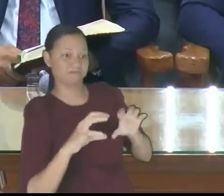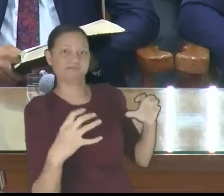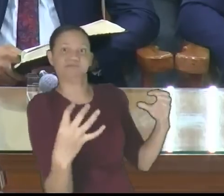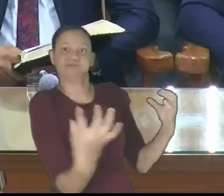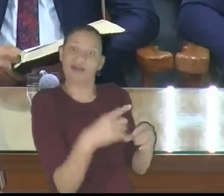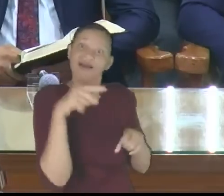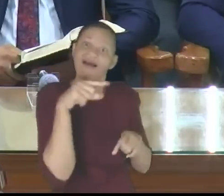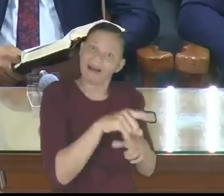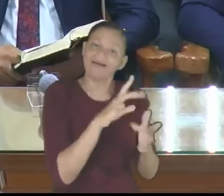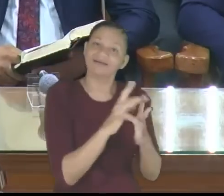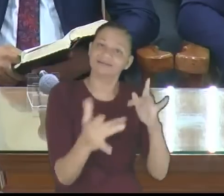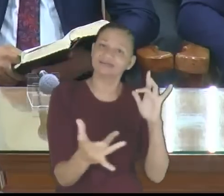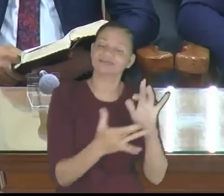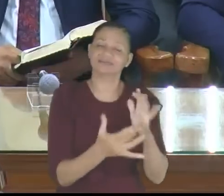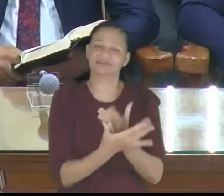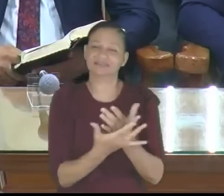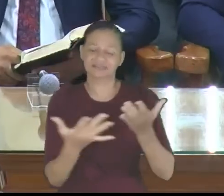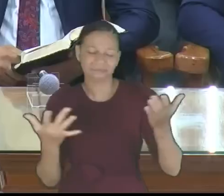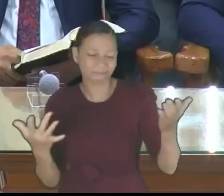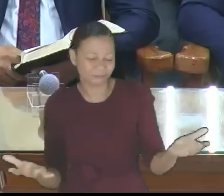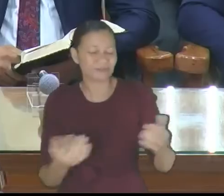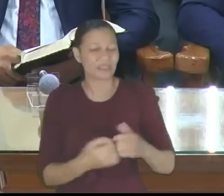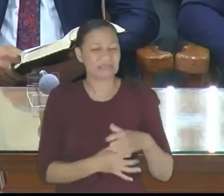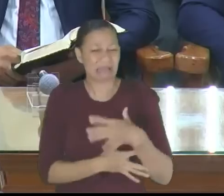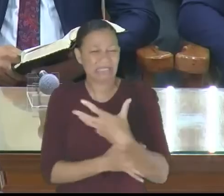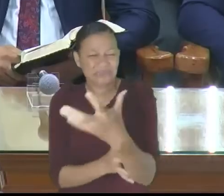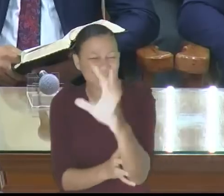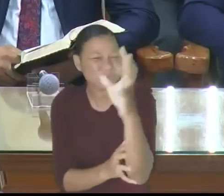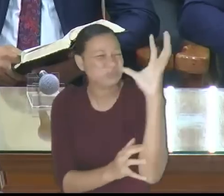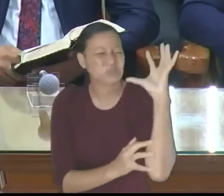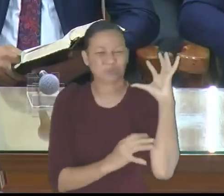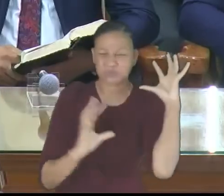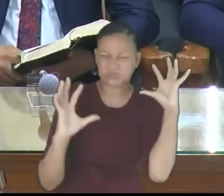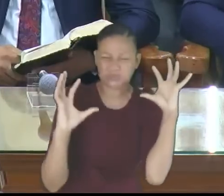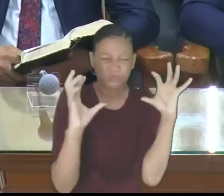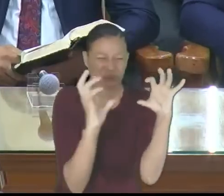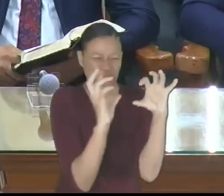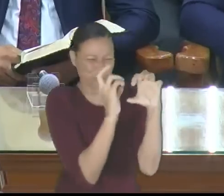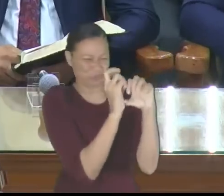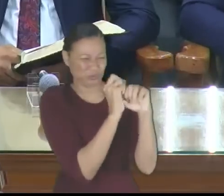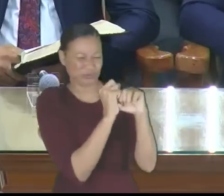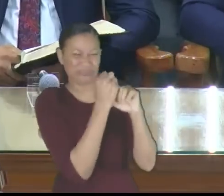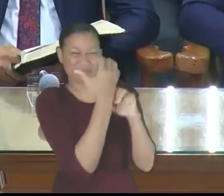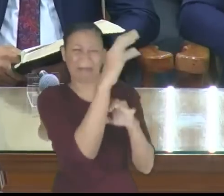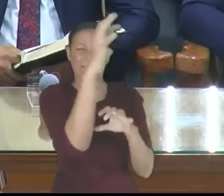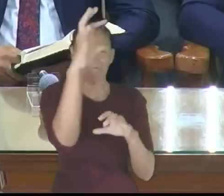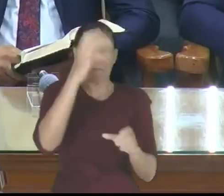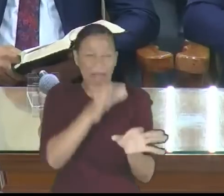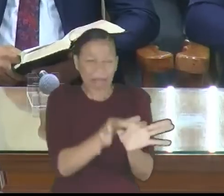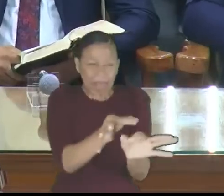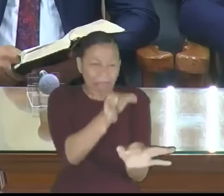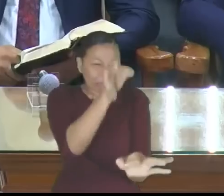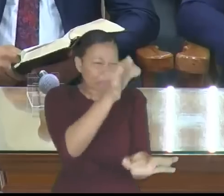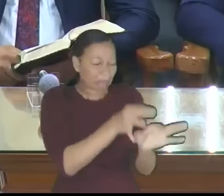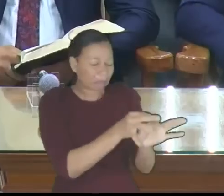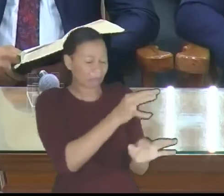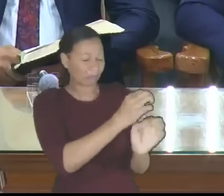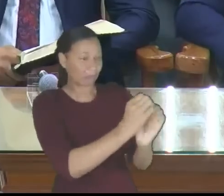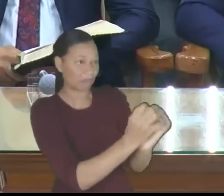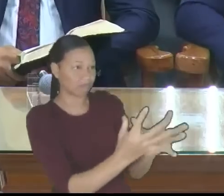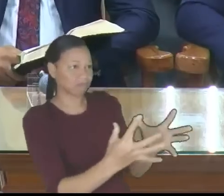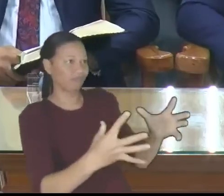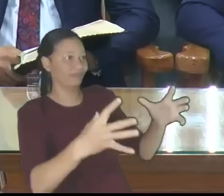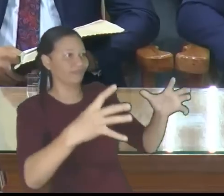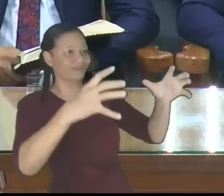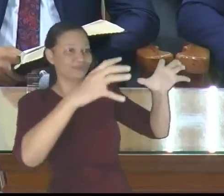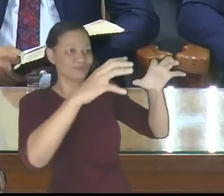do bosque bravio, no meio de uma floresta de árvores não tão belas, aparece a linda